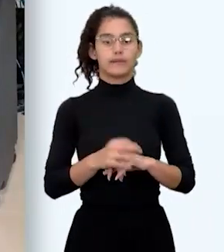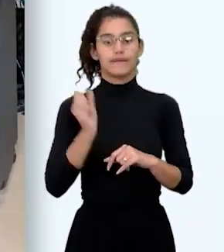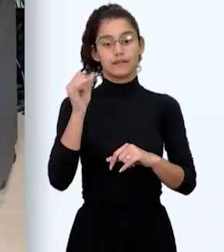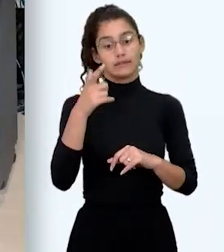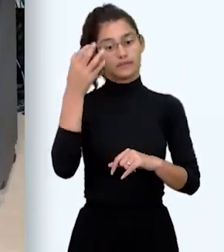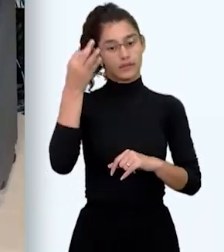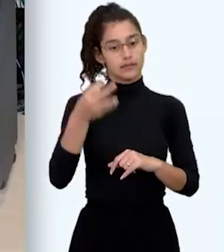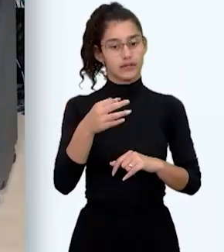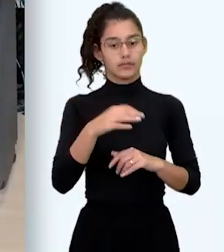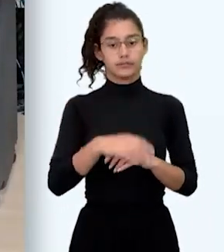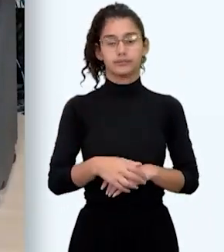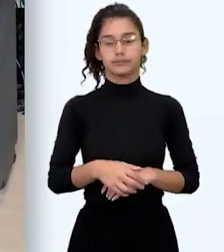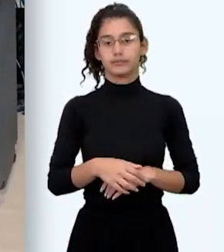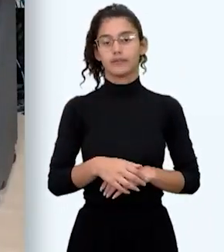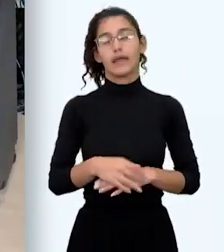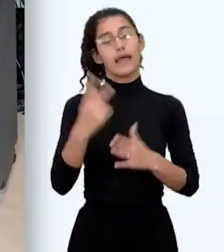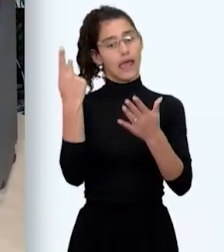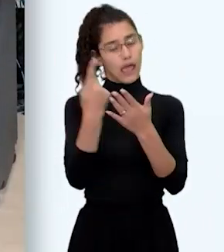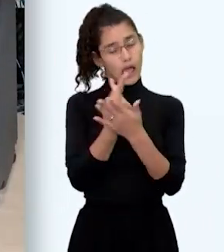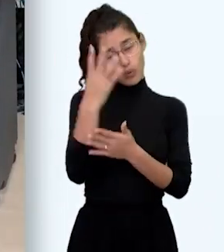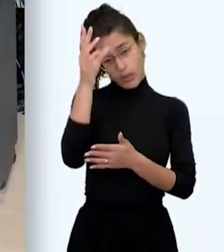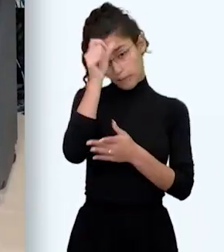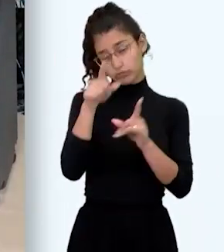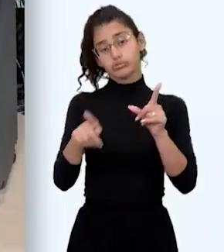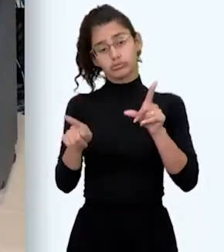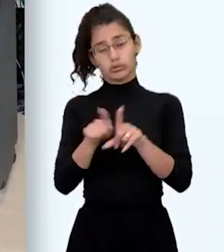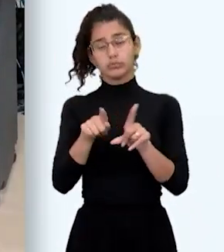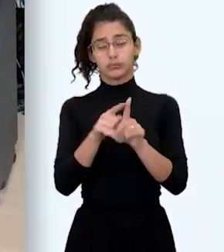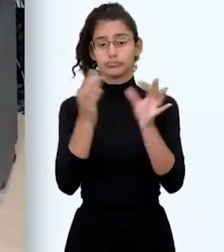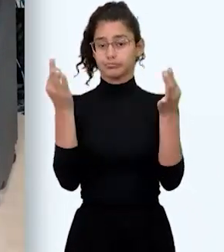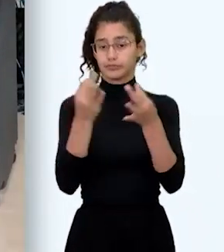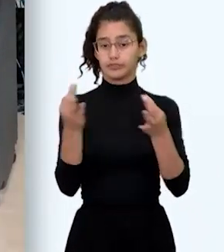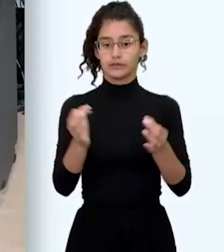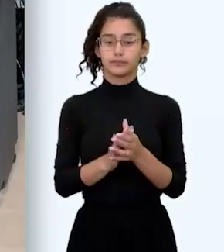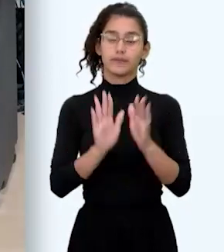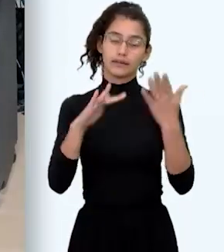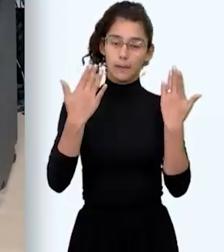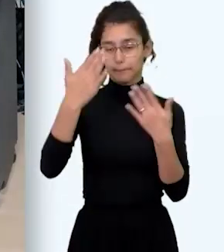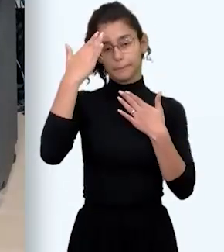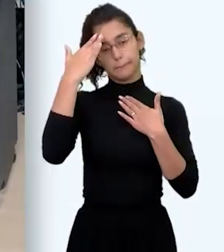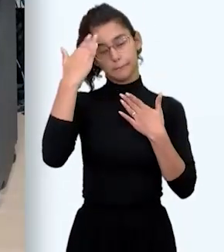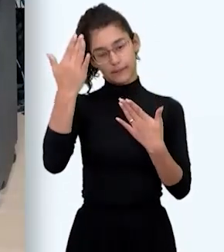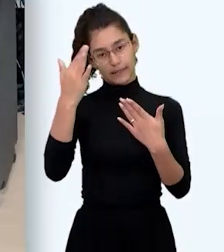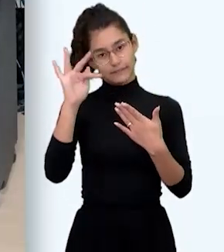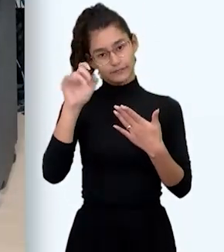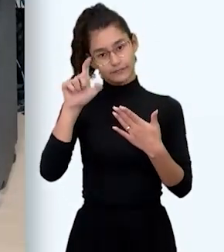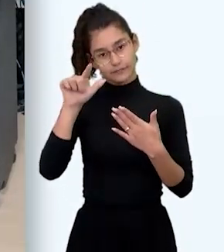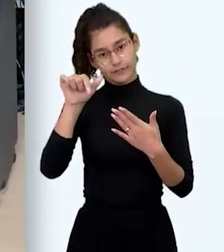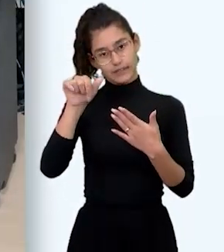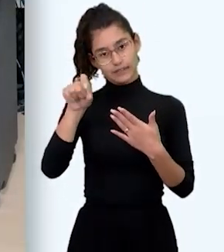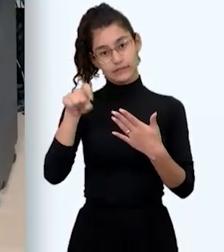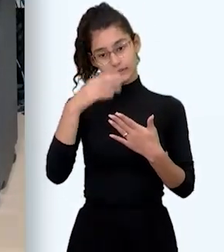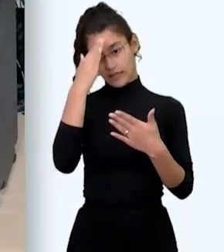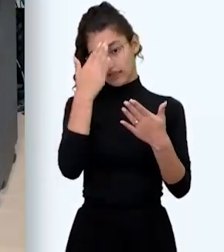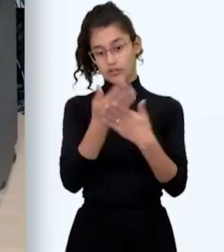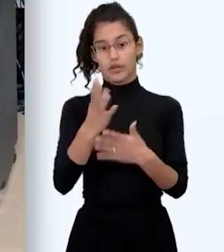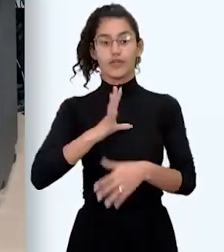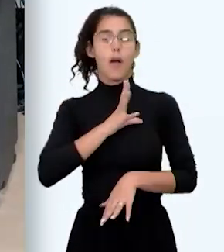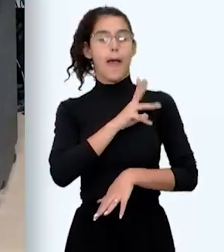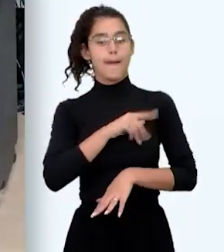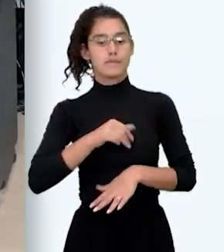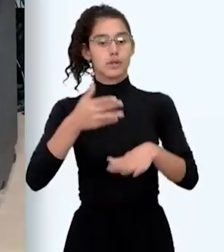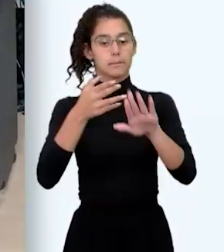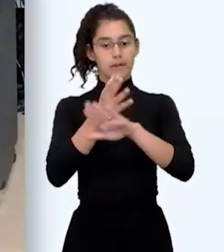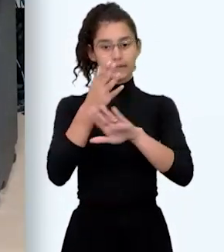disse, é errando que se aprende também, né? Sim, perfeito. Então, muito obrigada, Félix. Acredito que eles vão amar aí